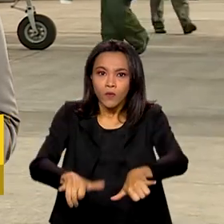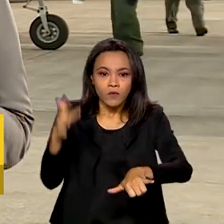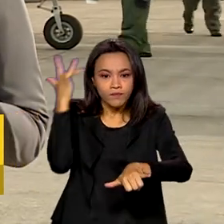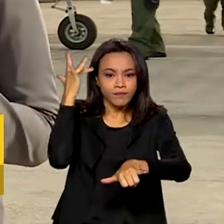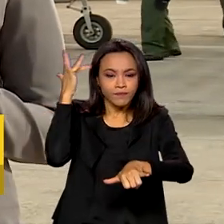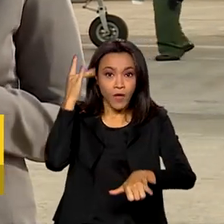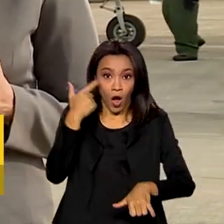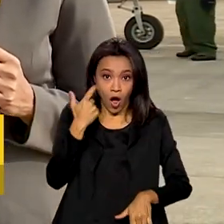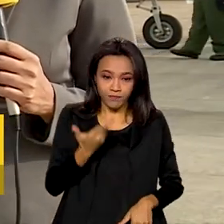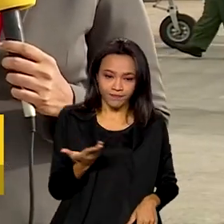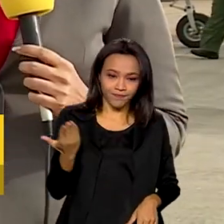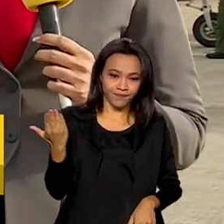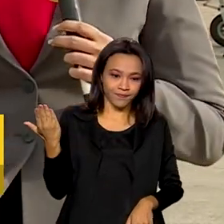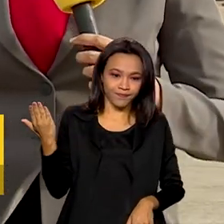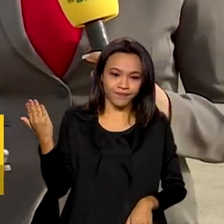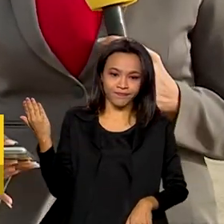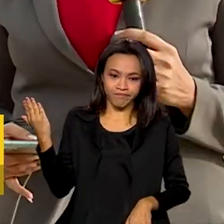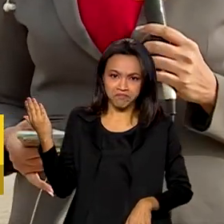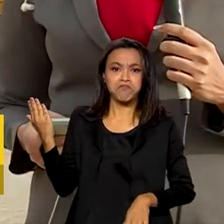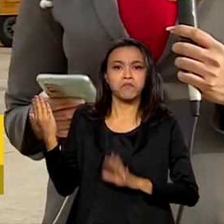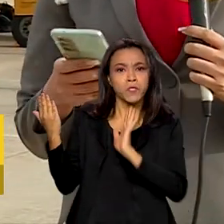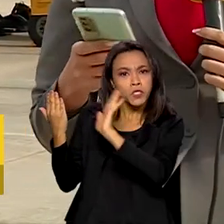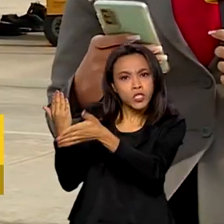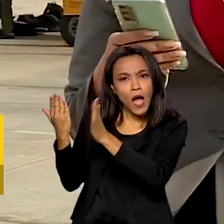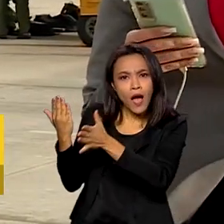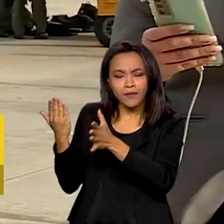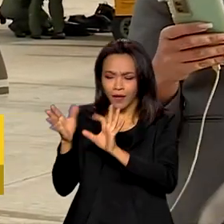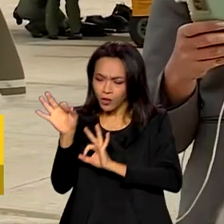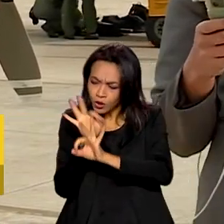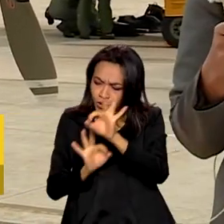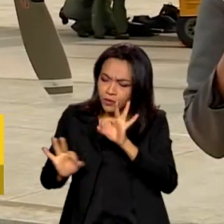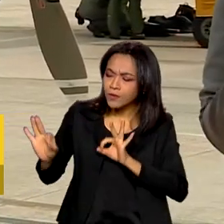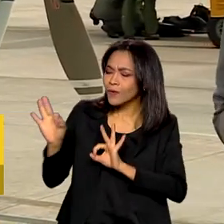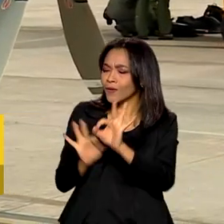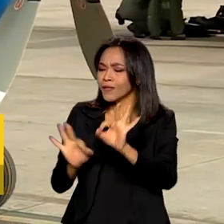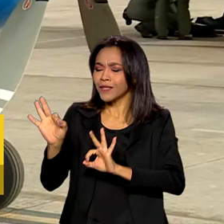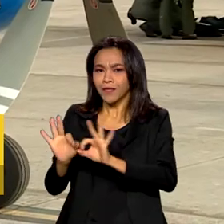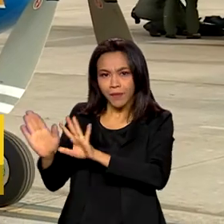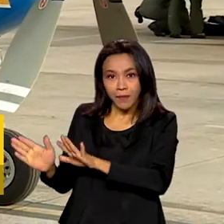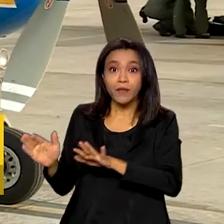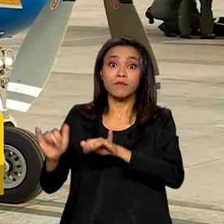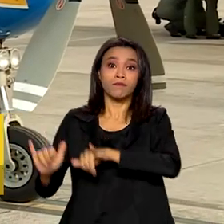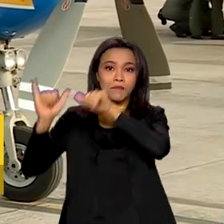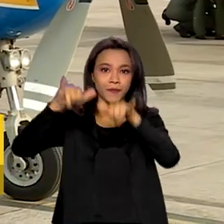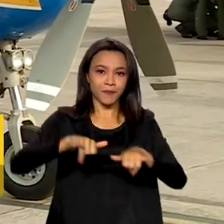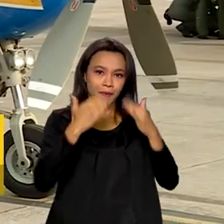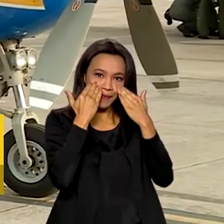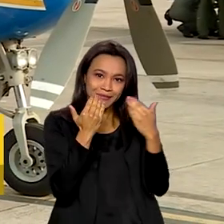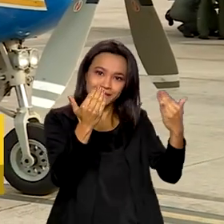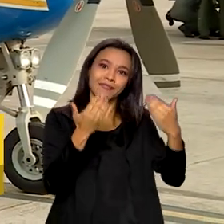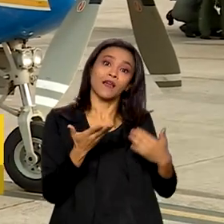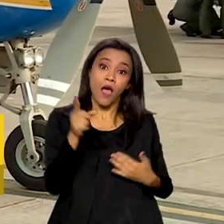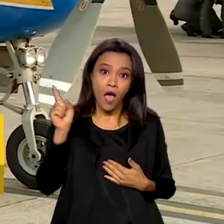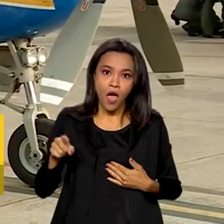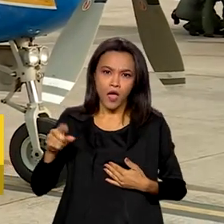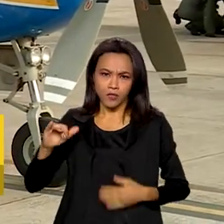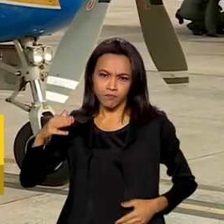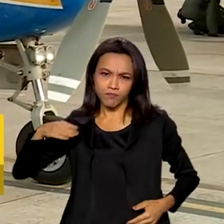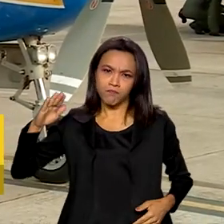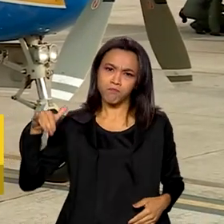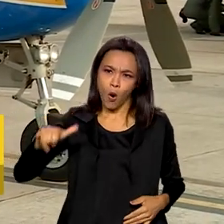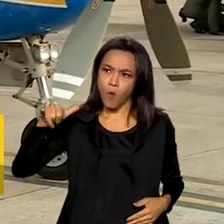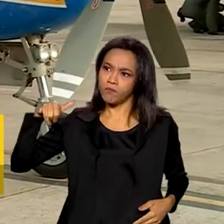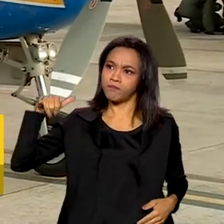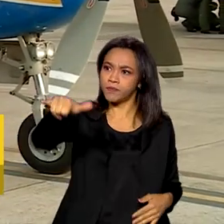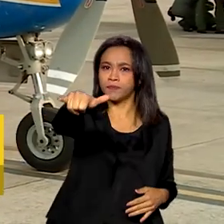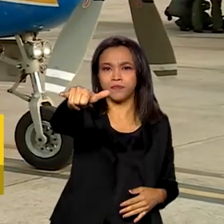aqui atrás de mim, que já estão sendo preparados para o desfile. São aviões de caça, adaptados